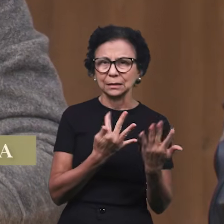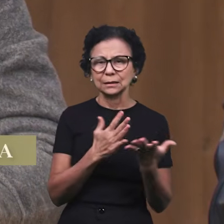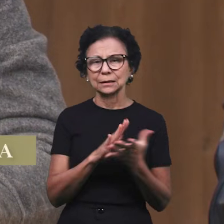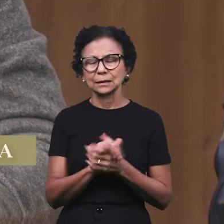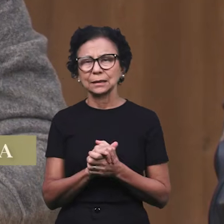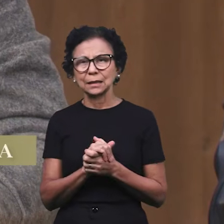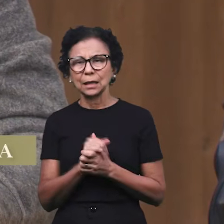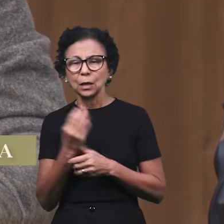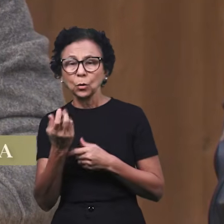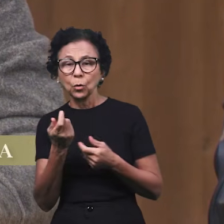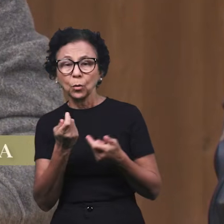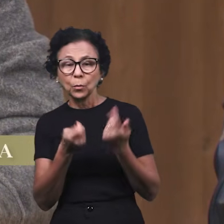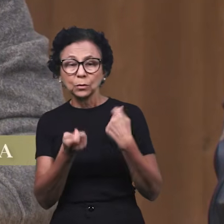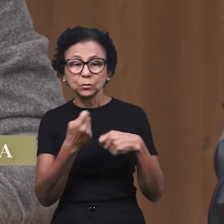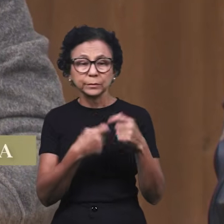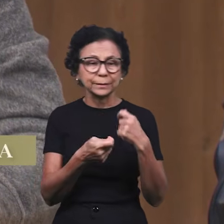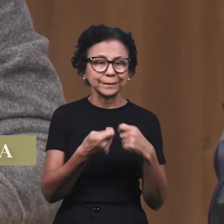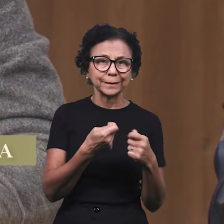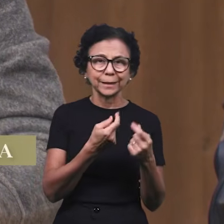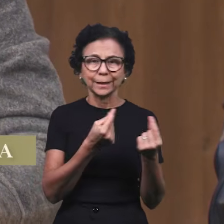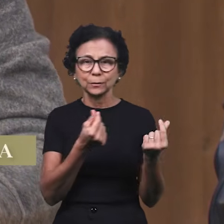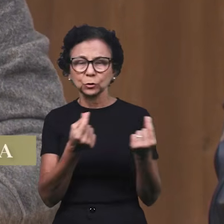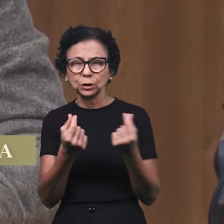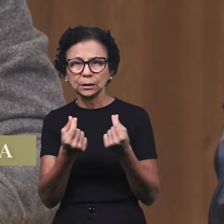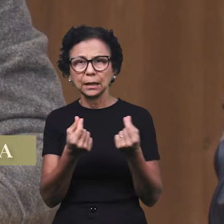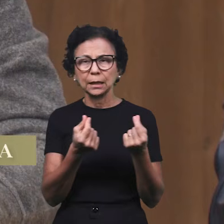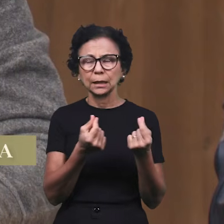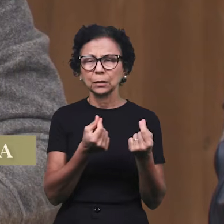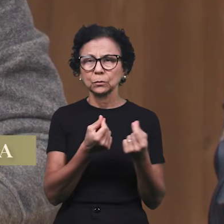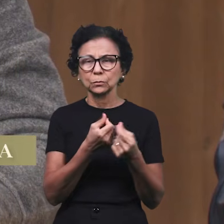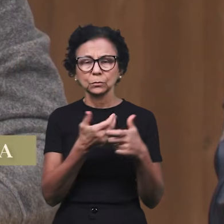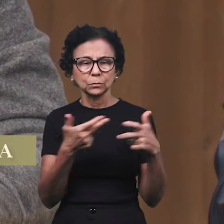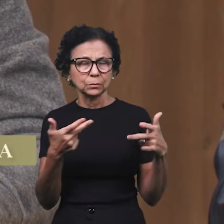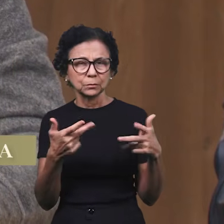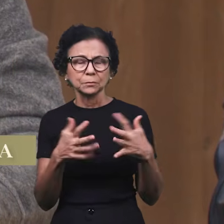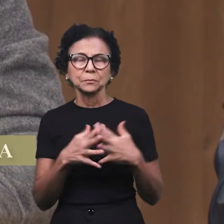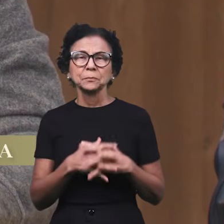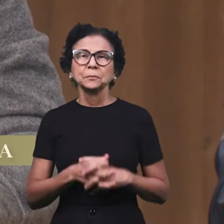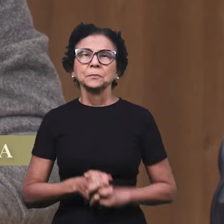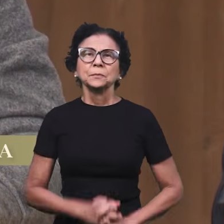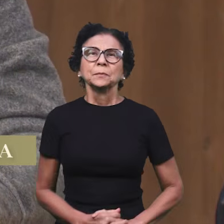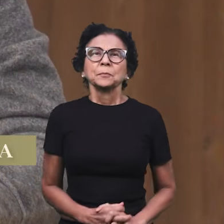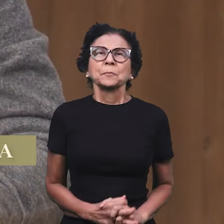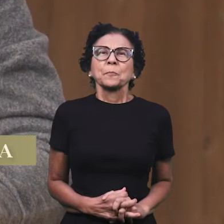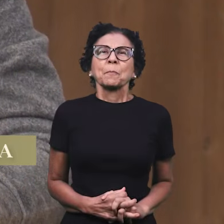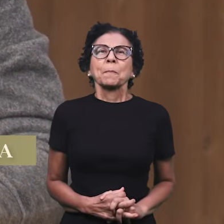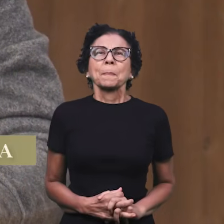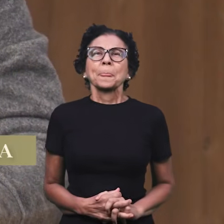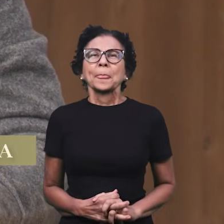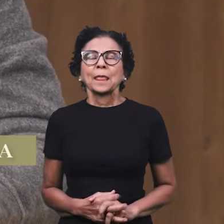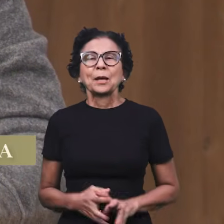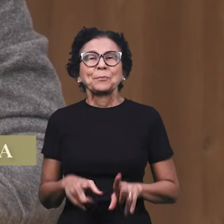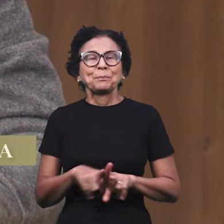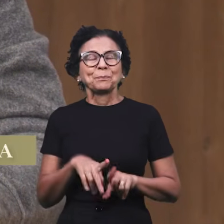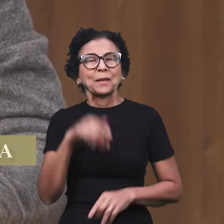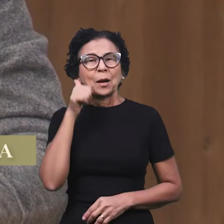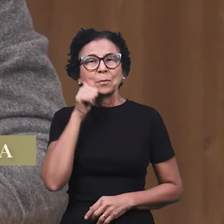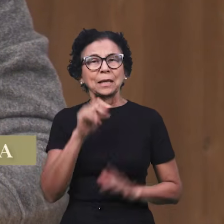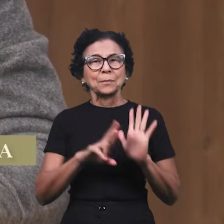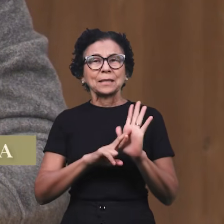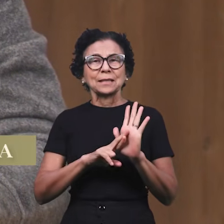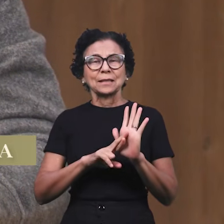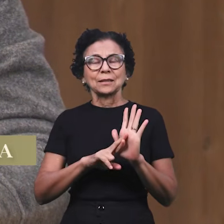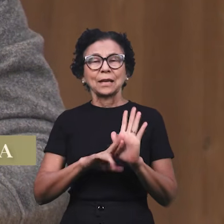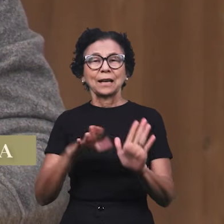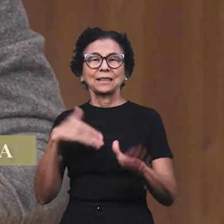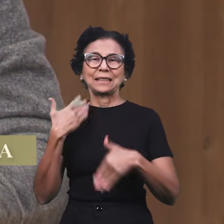outro aspecto aqui é a mulher, que é a alegria da casa, Sim. né? Então, é a alegria do lar, né? Não é uma Maravilha. mulher cheia